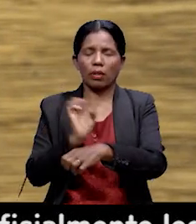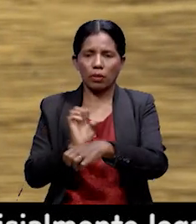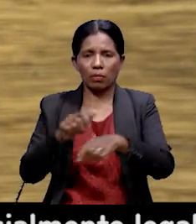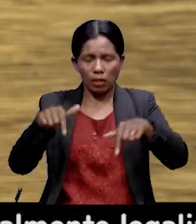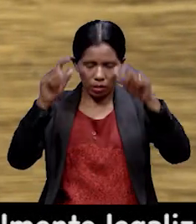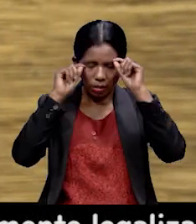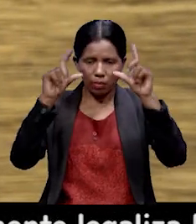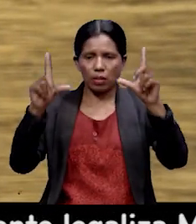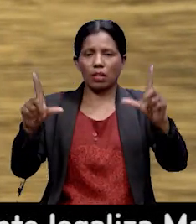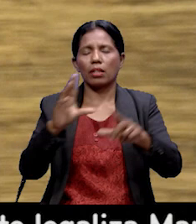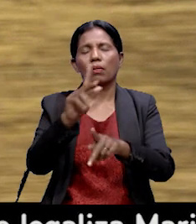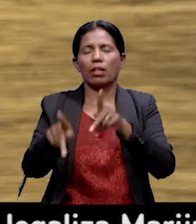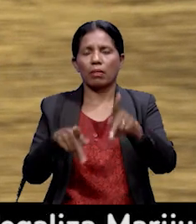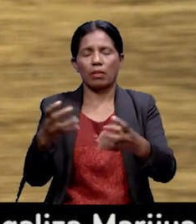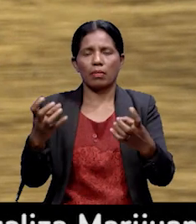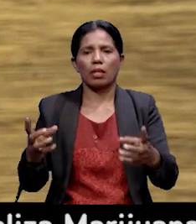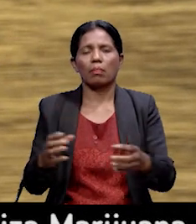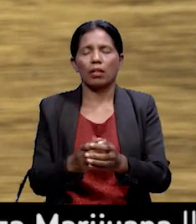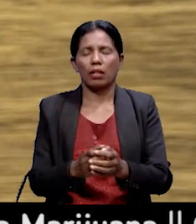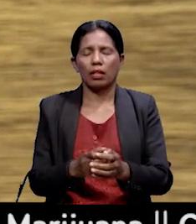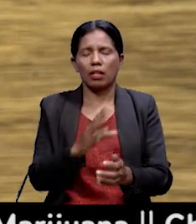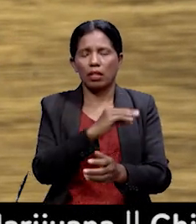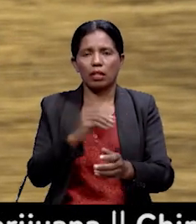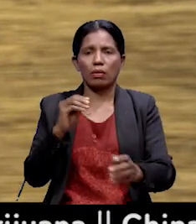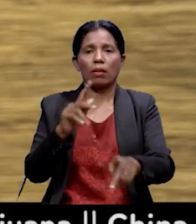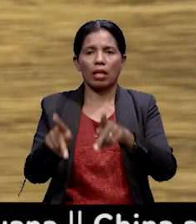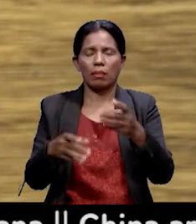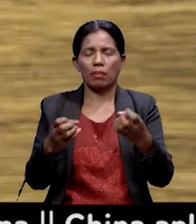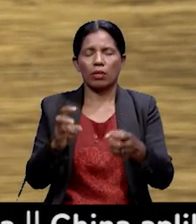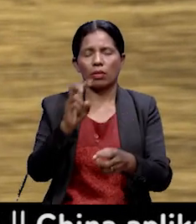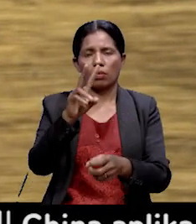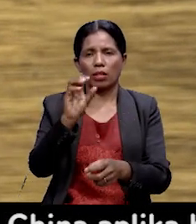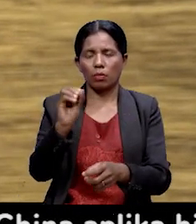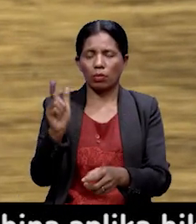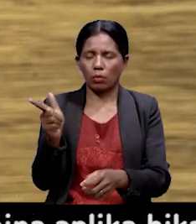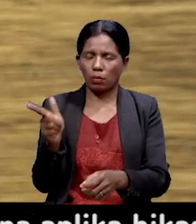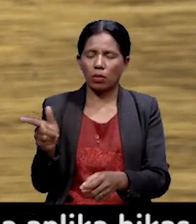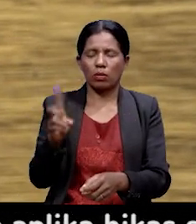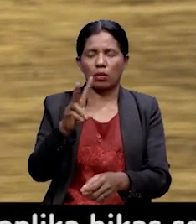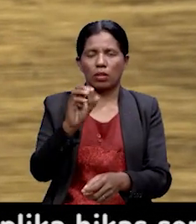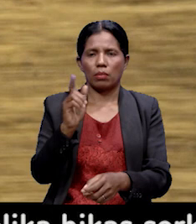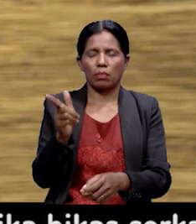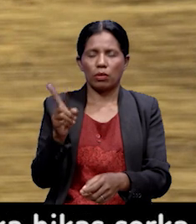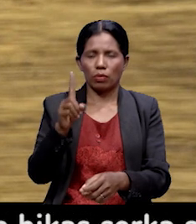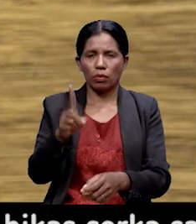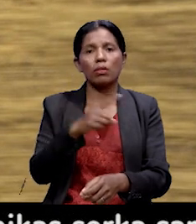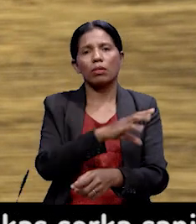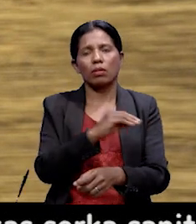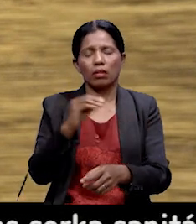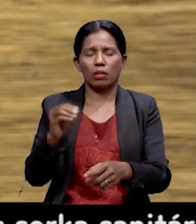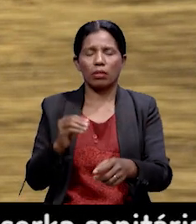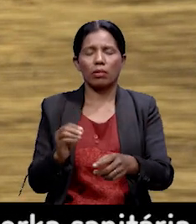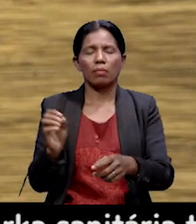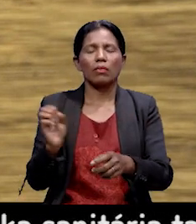aprovou e executou em 2020 e 2021 um conjunto amplo de medidas de